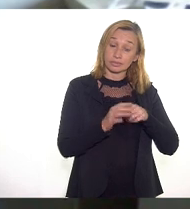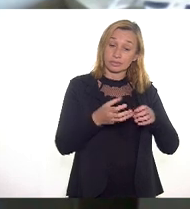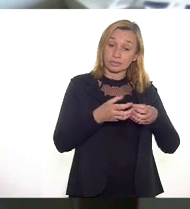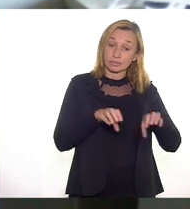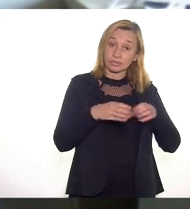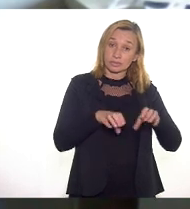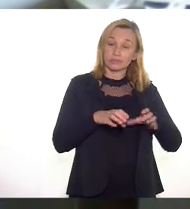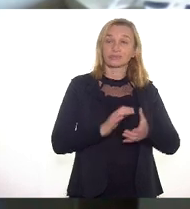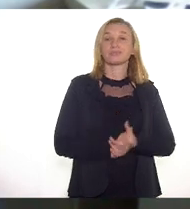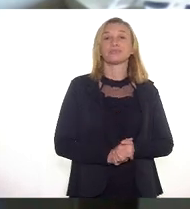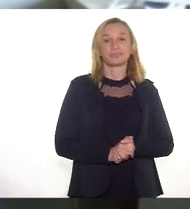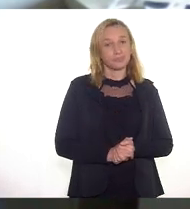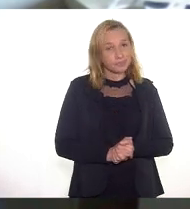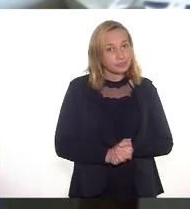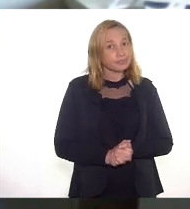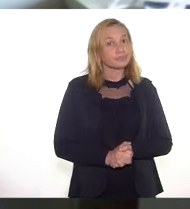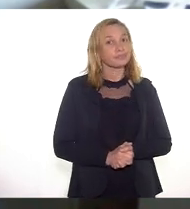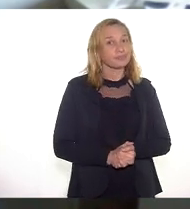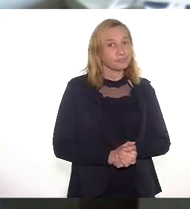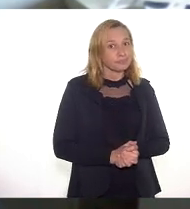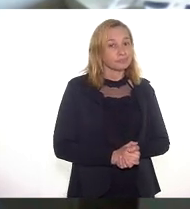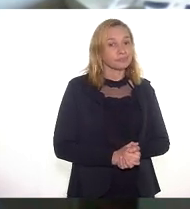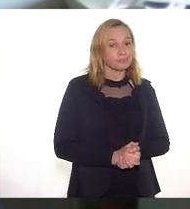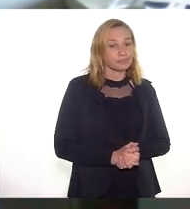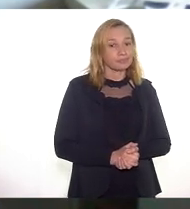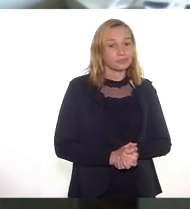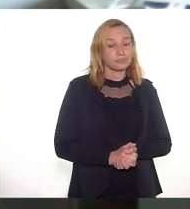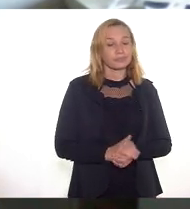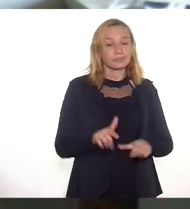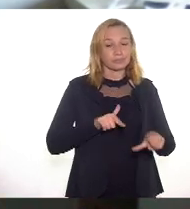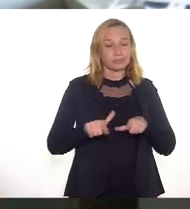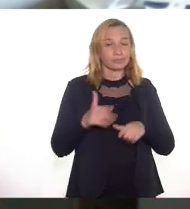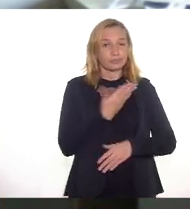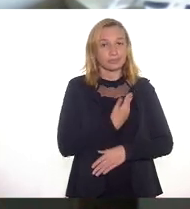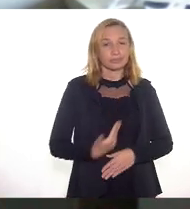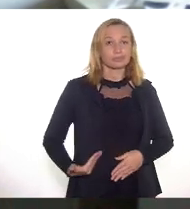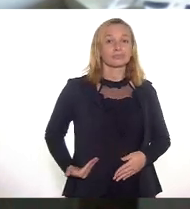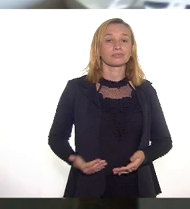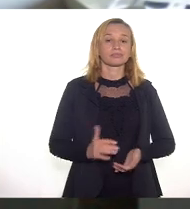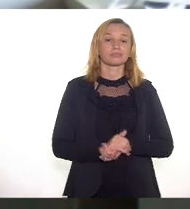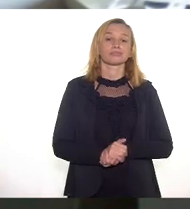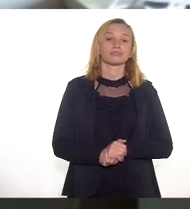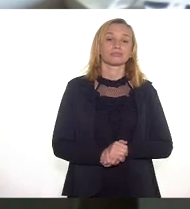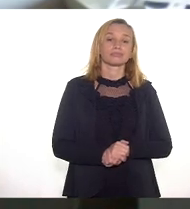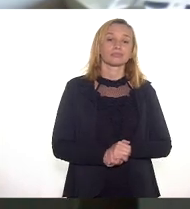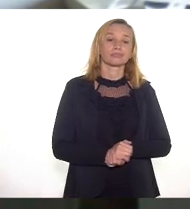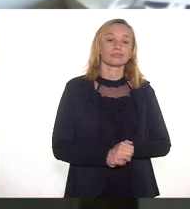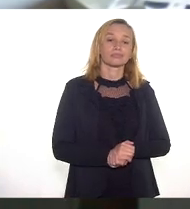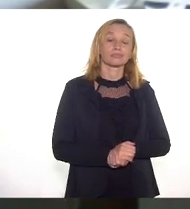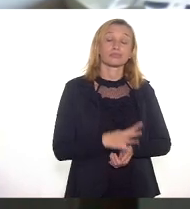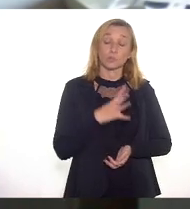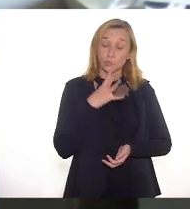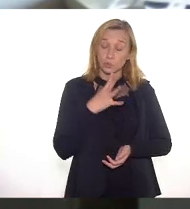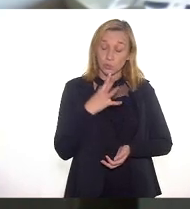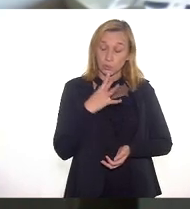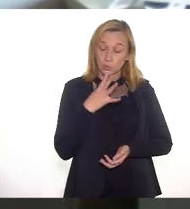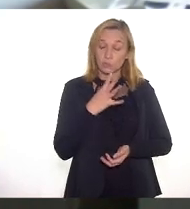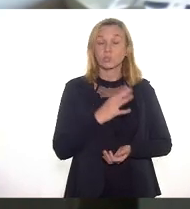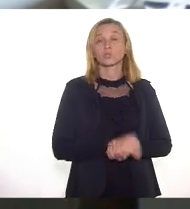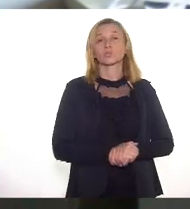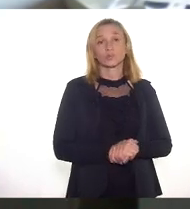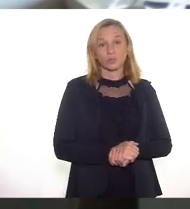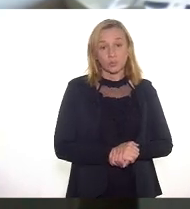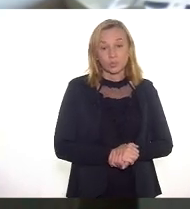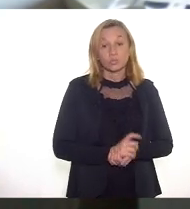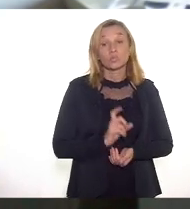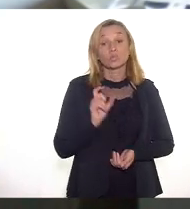concursados. Técnicos concursados no serviço público, profundamente conhecedores